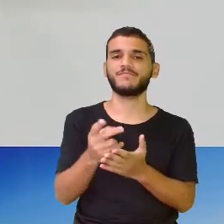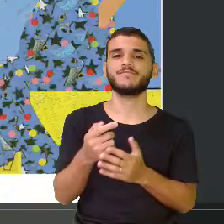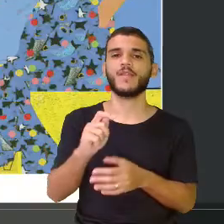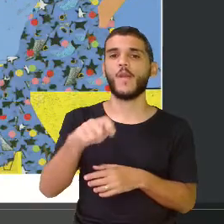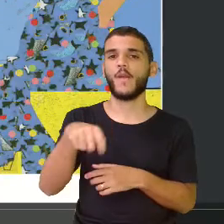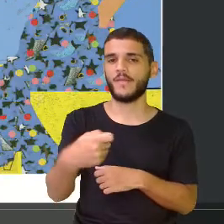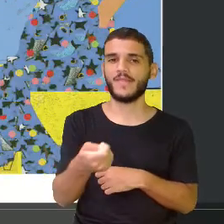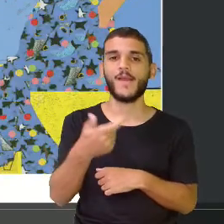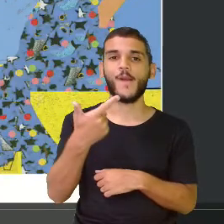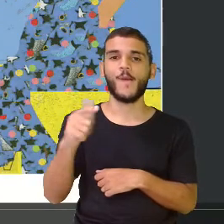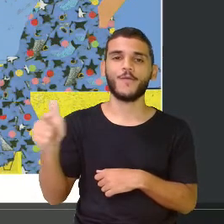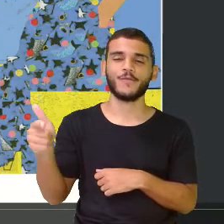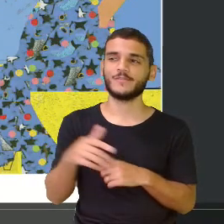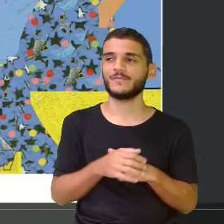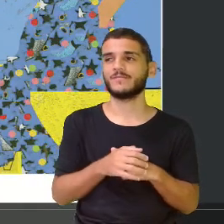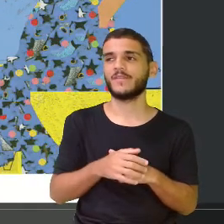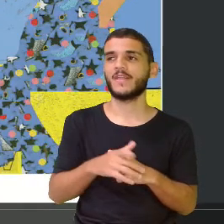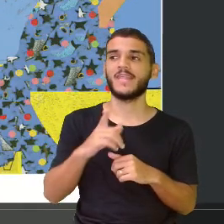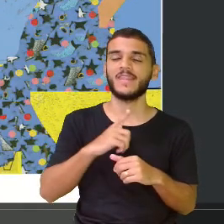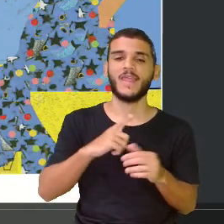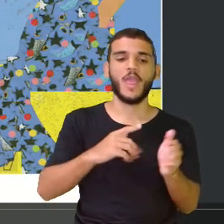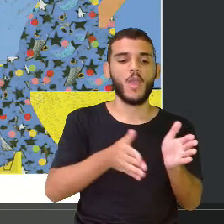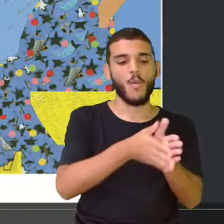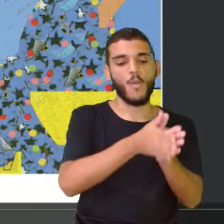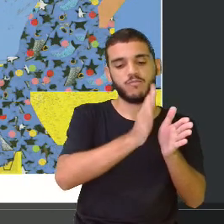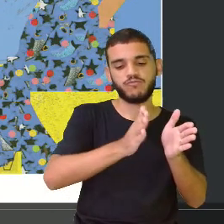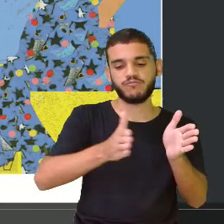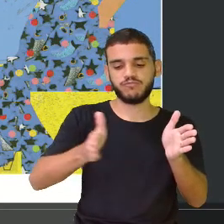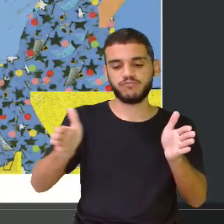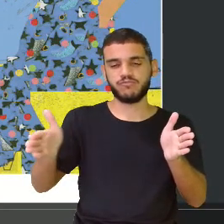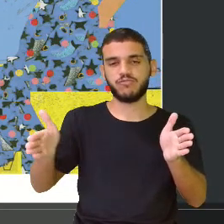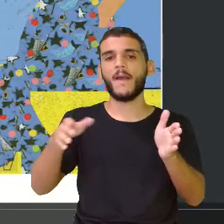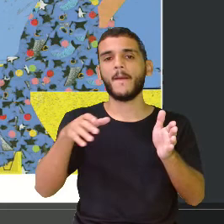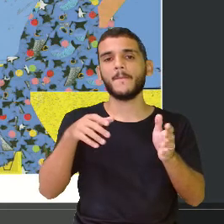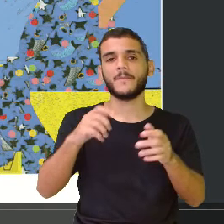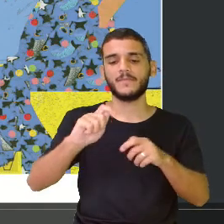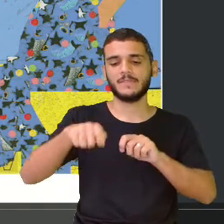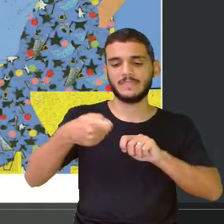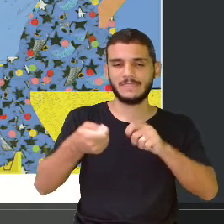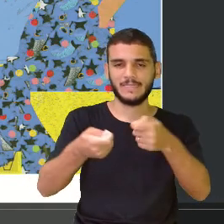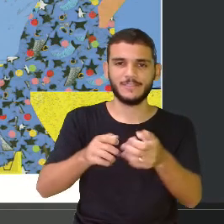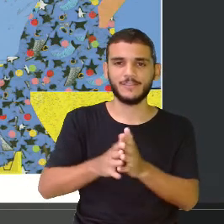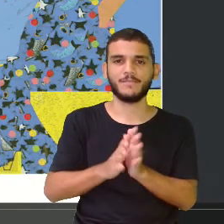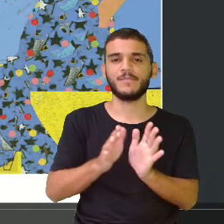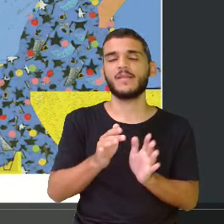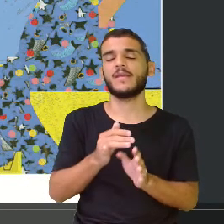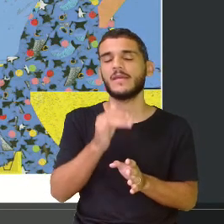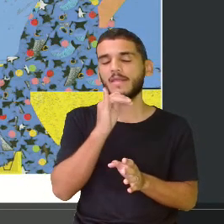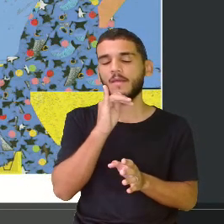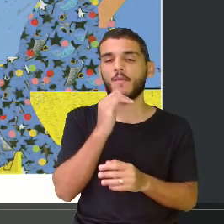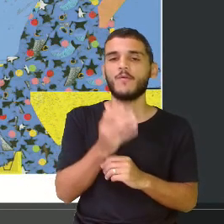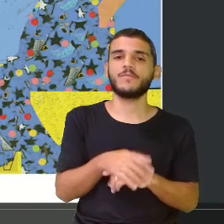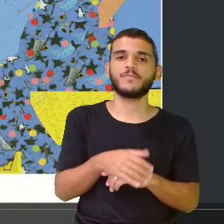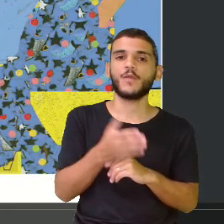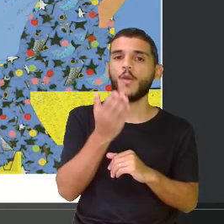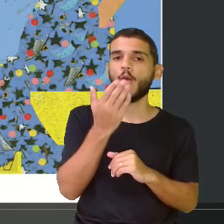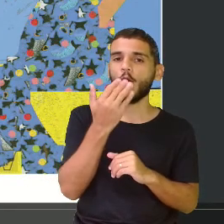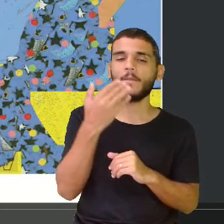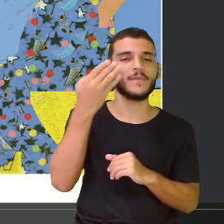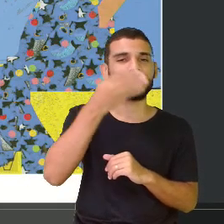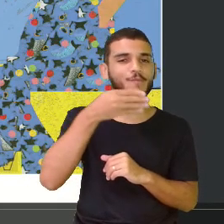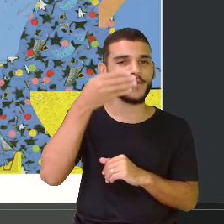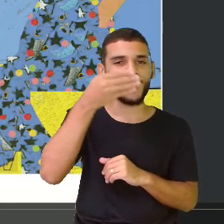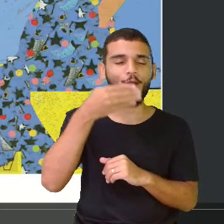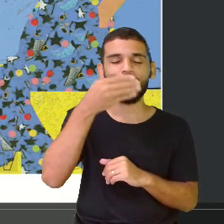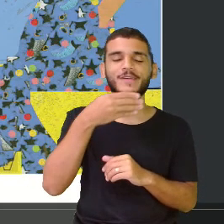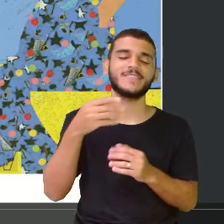agora uma sequência de palavras que gostamos muito de escutar, tais como sobremesa. Olha, voltou para a professora Márcia.